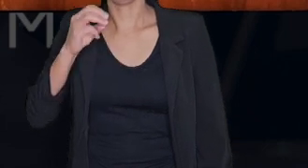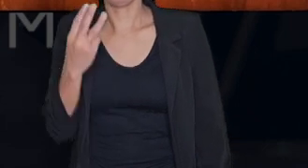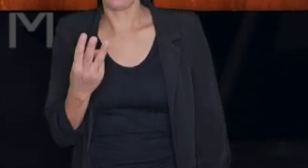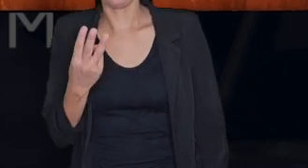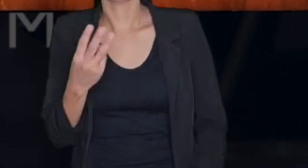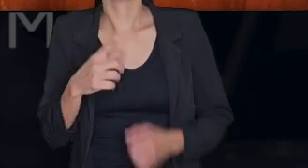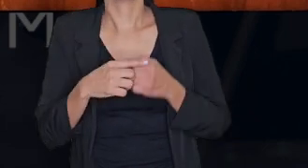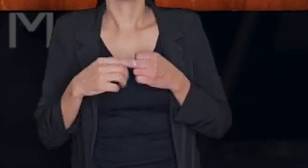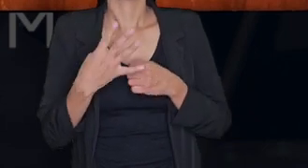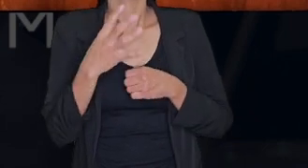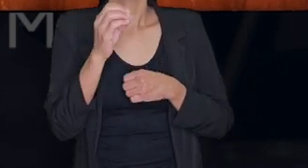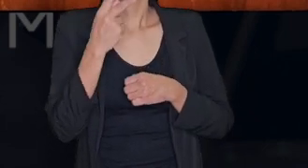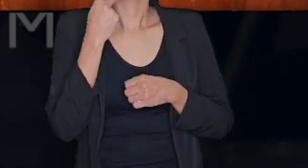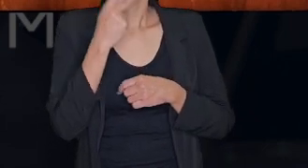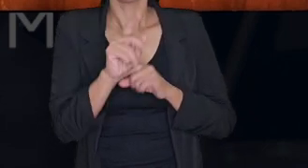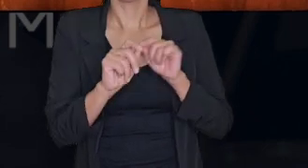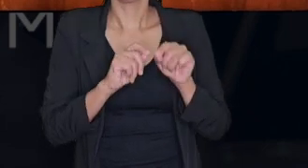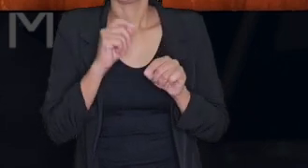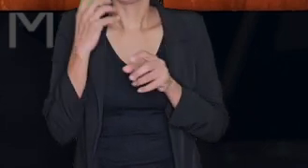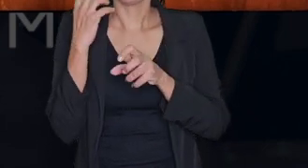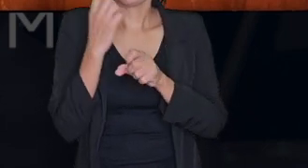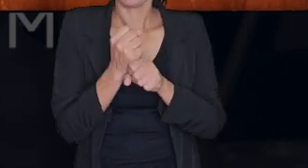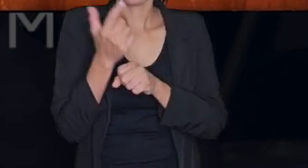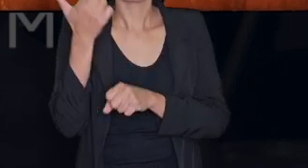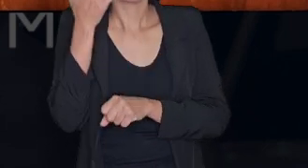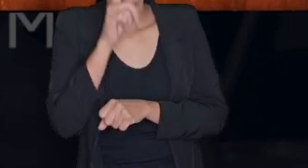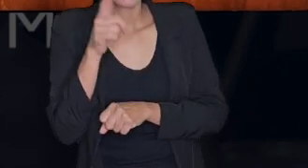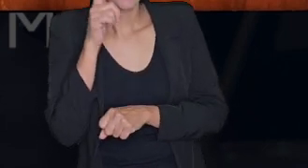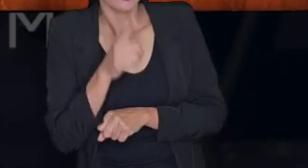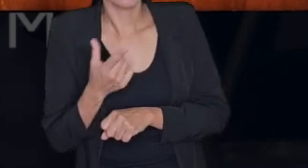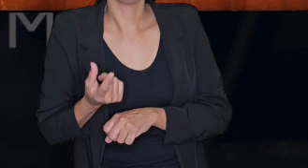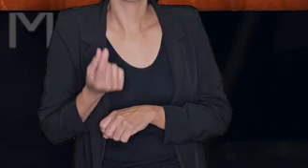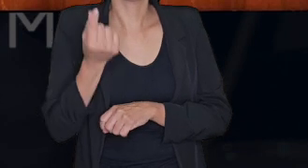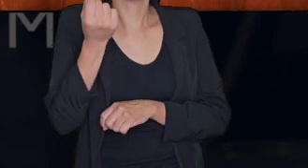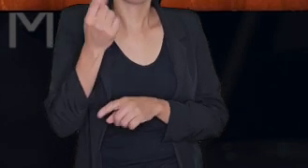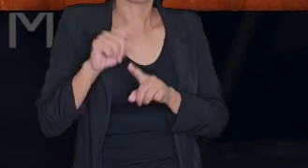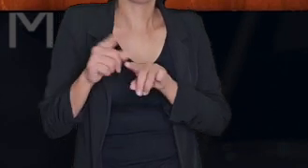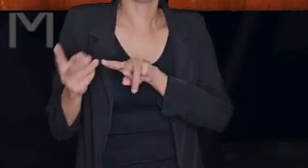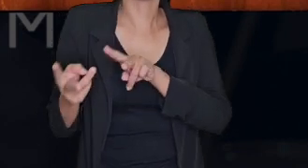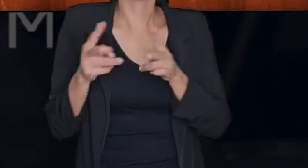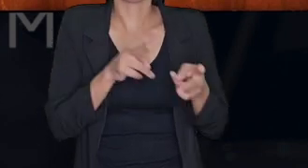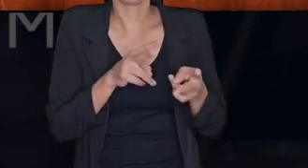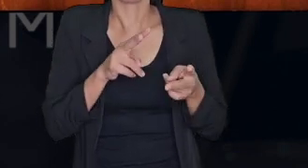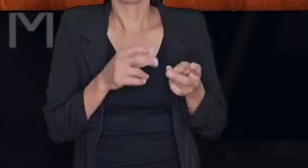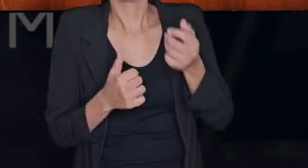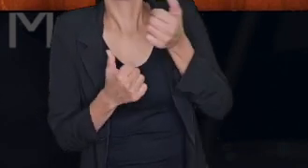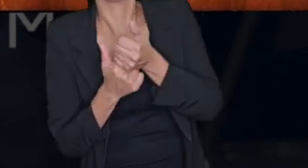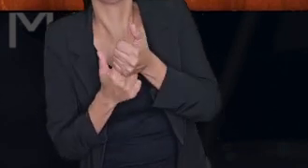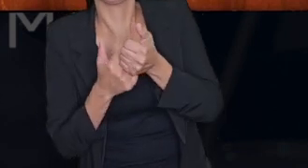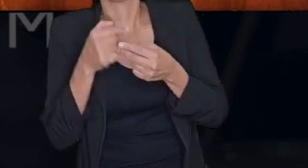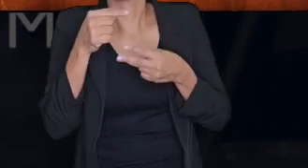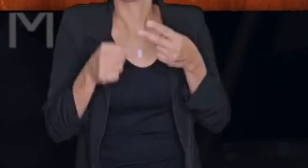11.196, artigo 40. Para apuração da base de cálculo do imposto sobre a renda incidente sobre o ganho de capital por ocasião de alienação